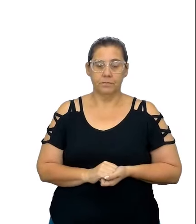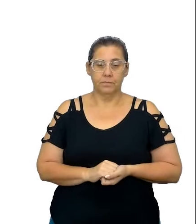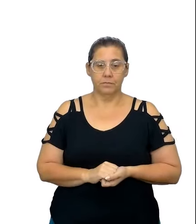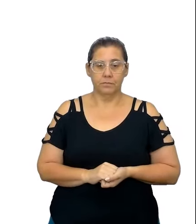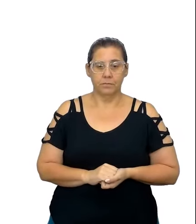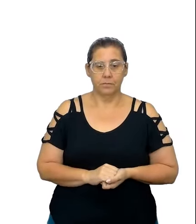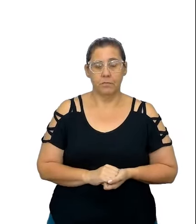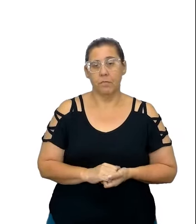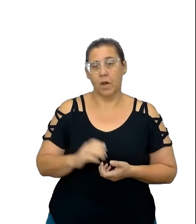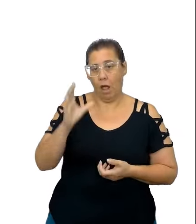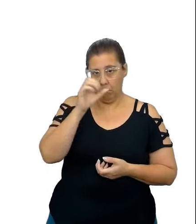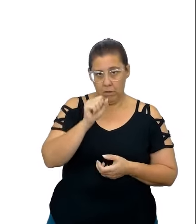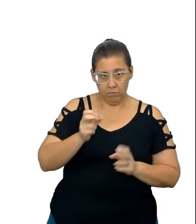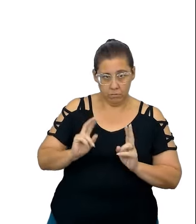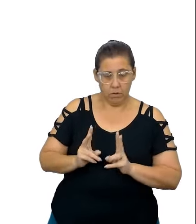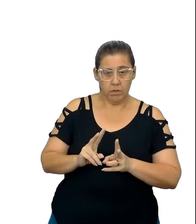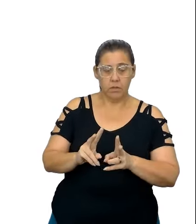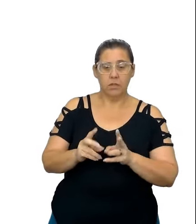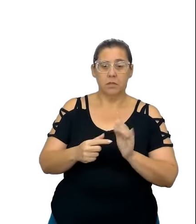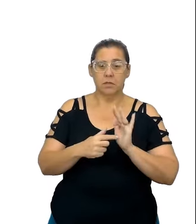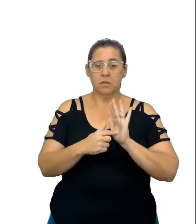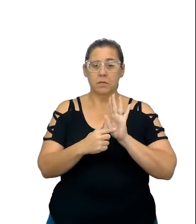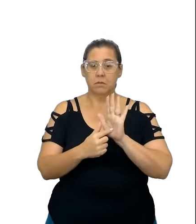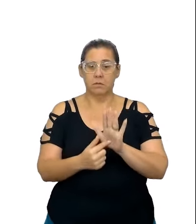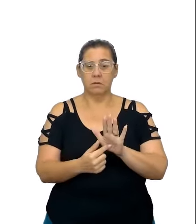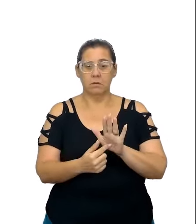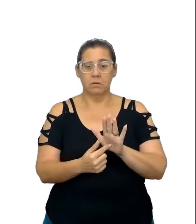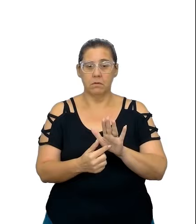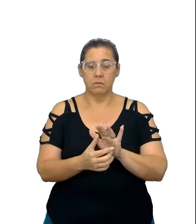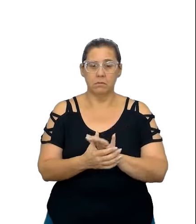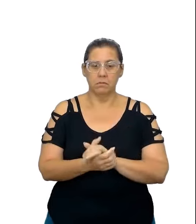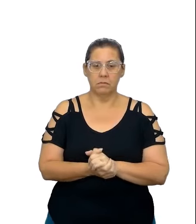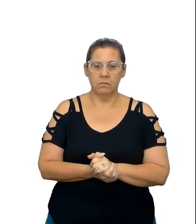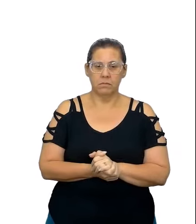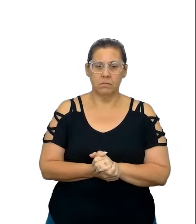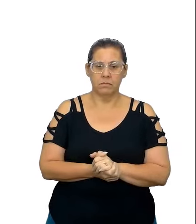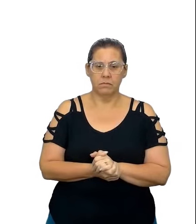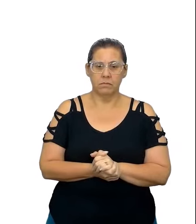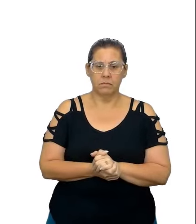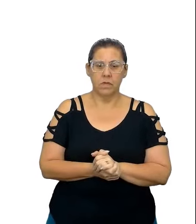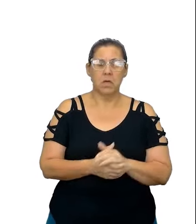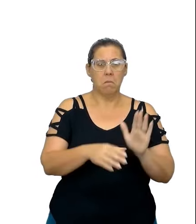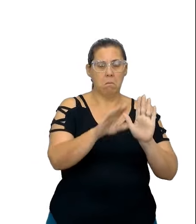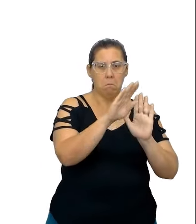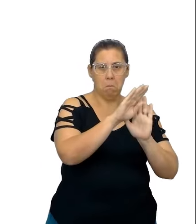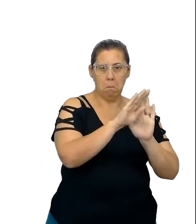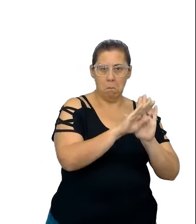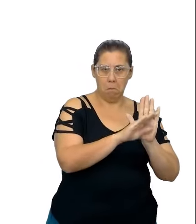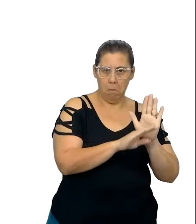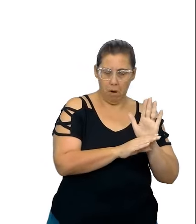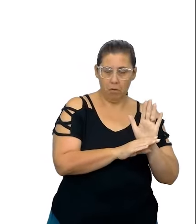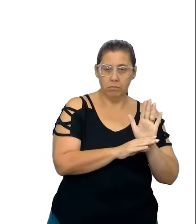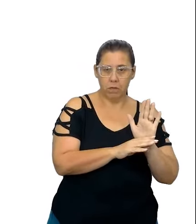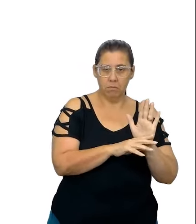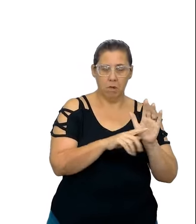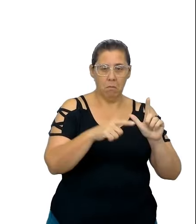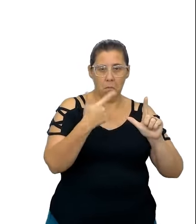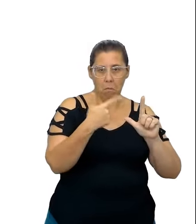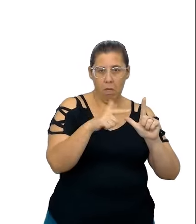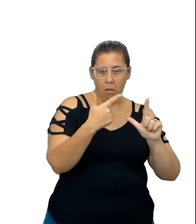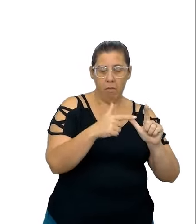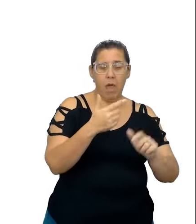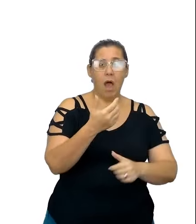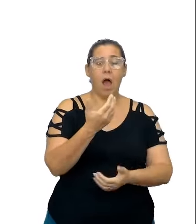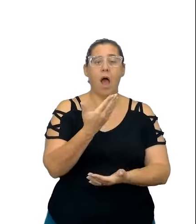o Aprender Sempre, da SA5, volume 1, nono ano, então ele pauta-se no meme, nas aulas